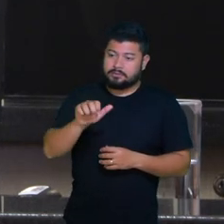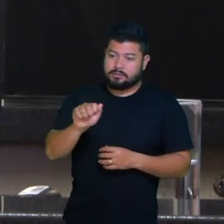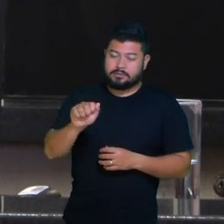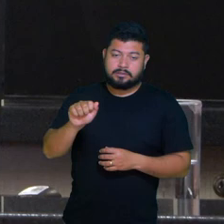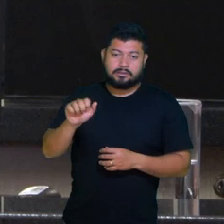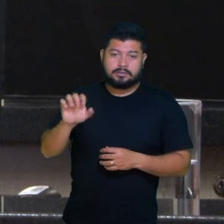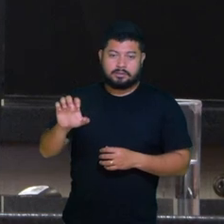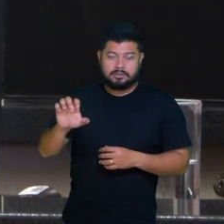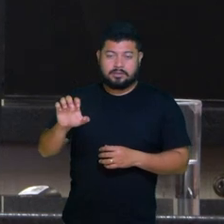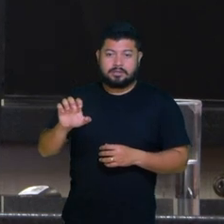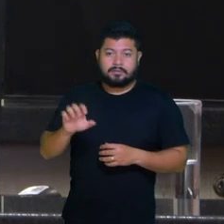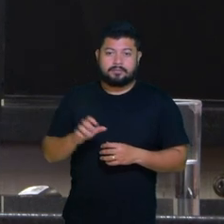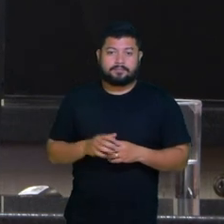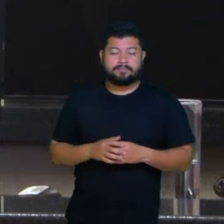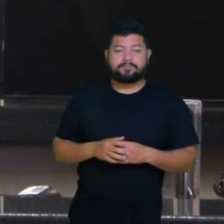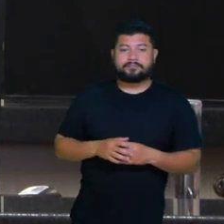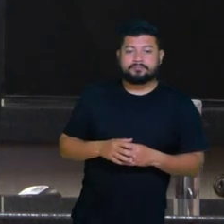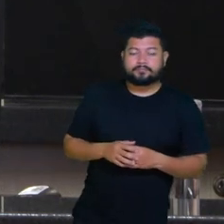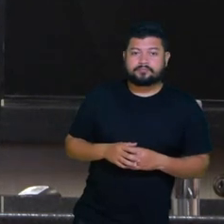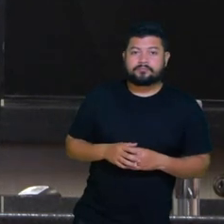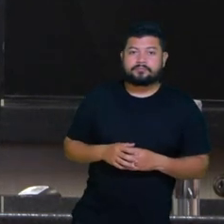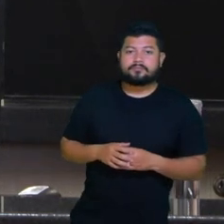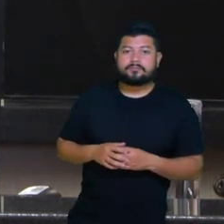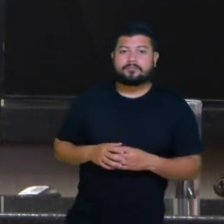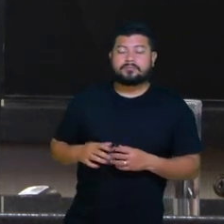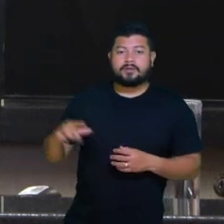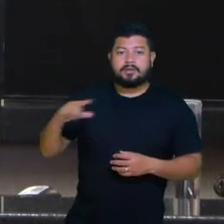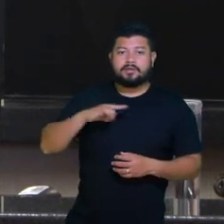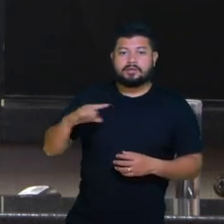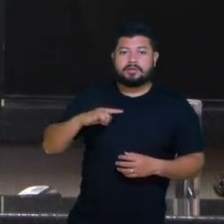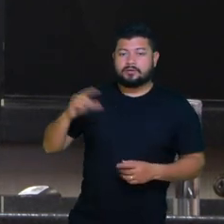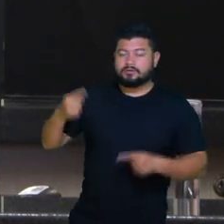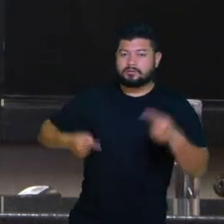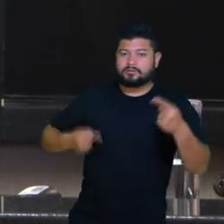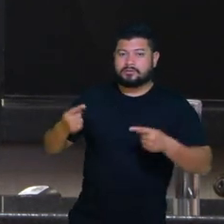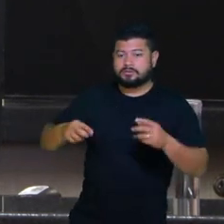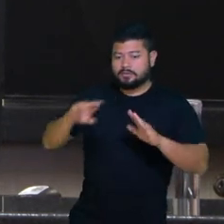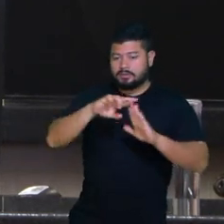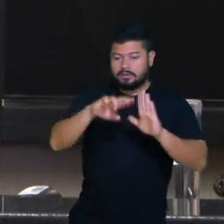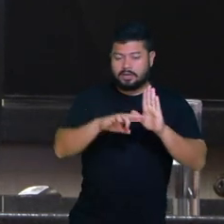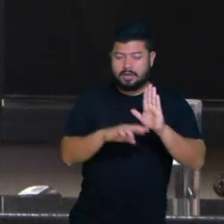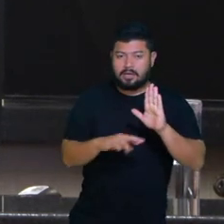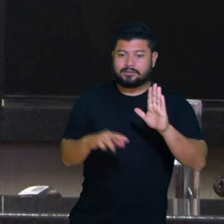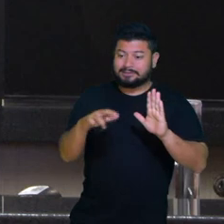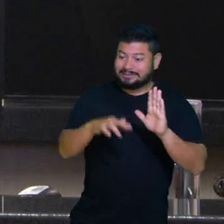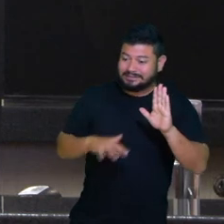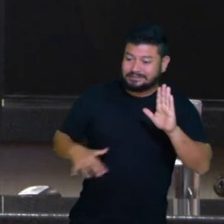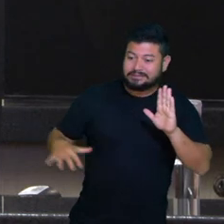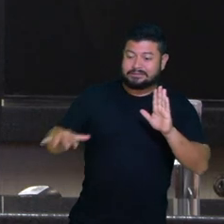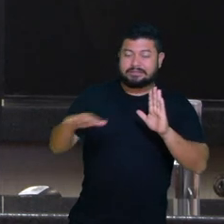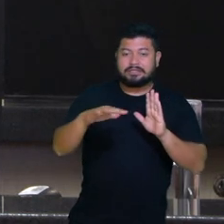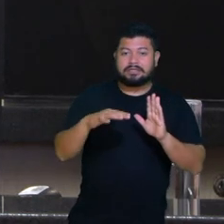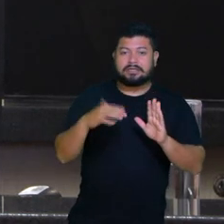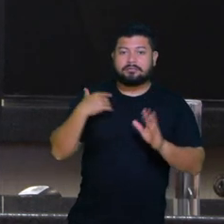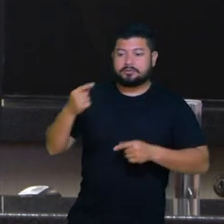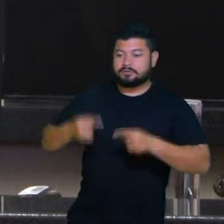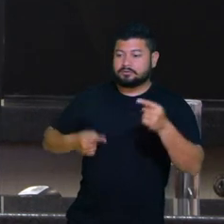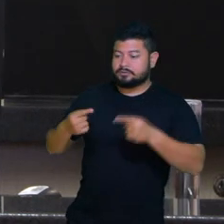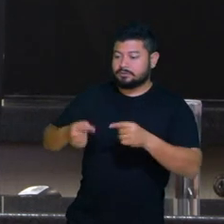a a discussão então das diretrizes Gerais paraa formação de professores